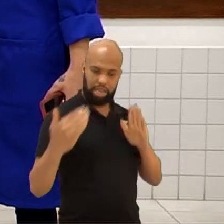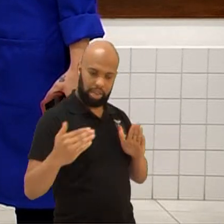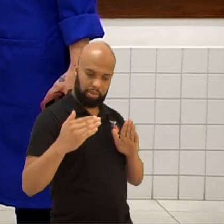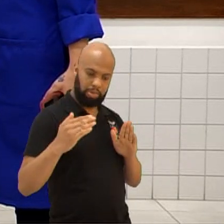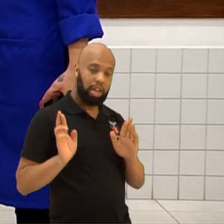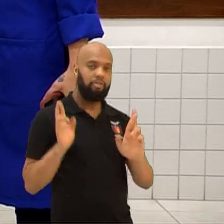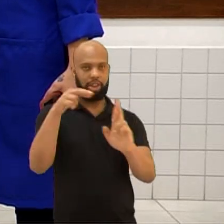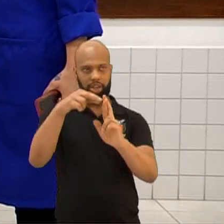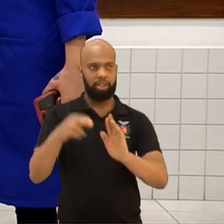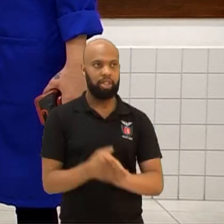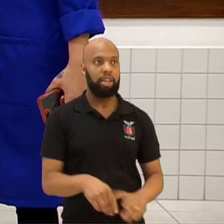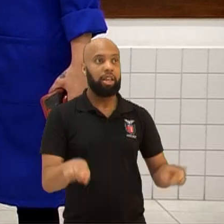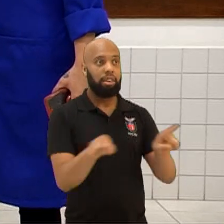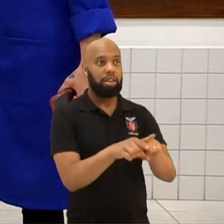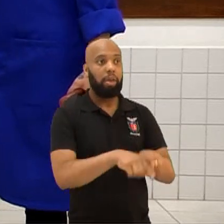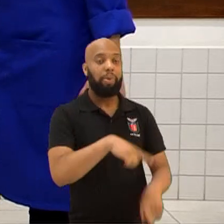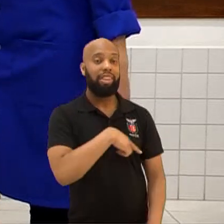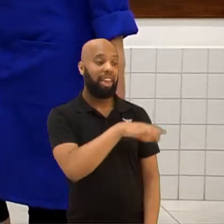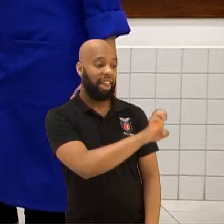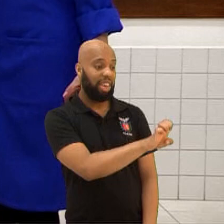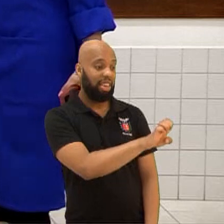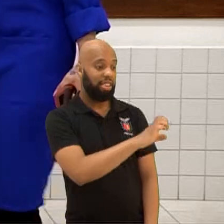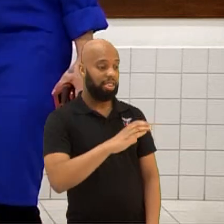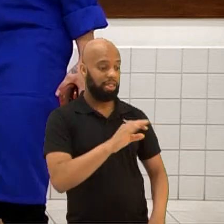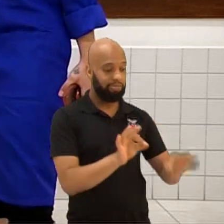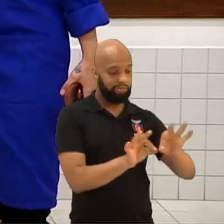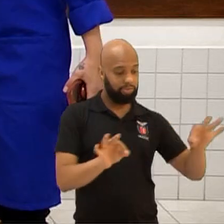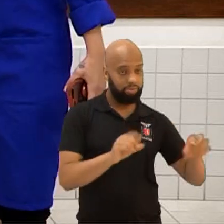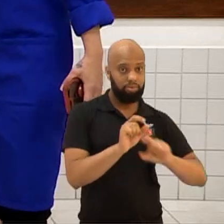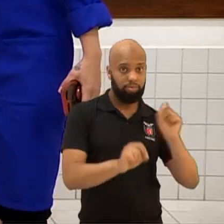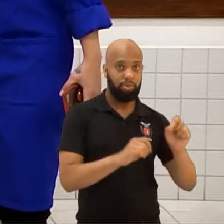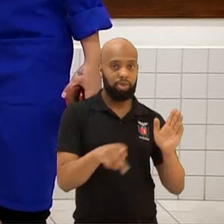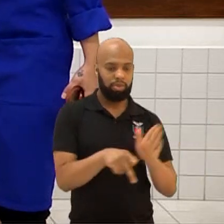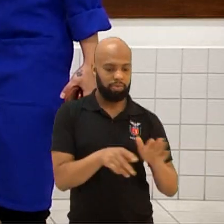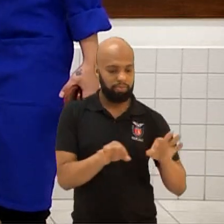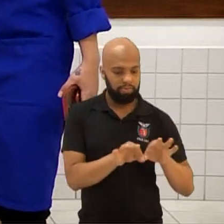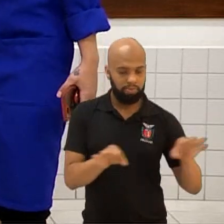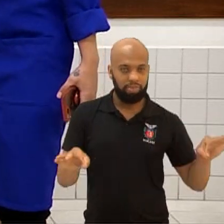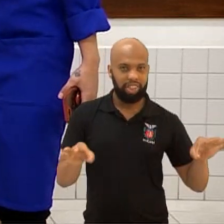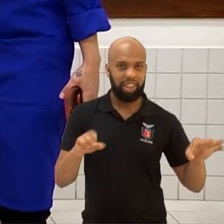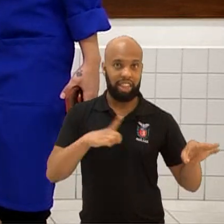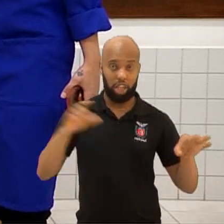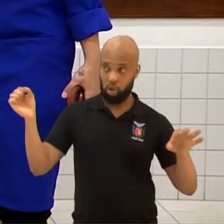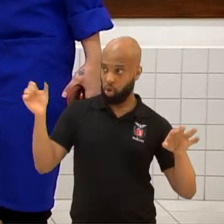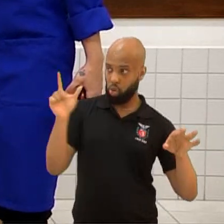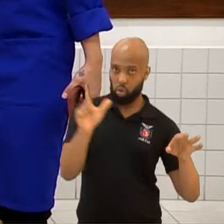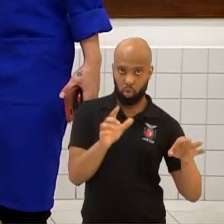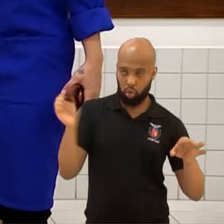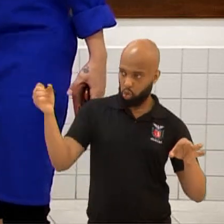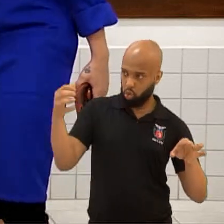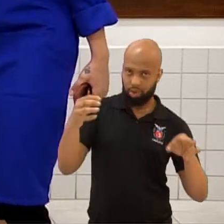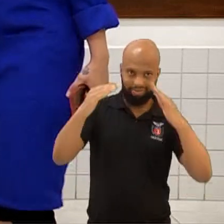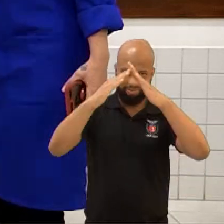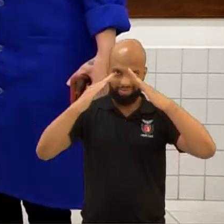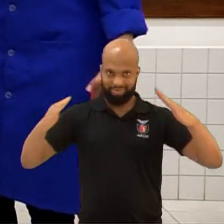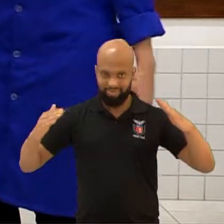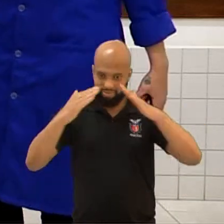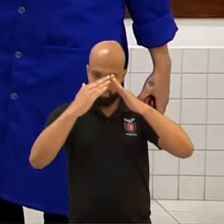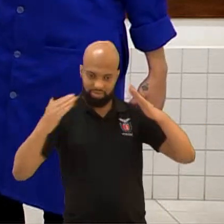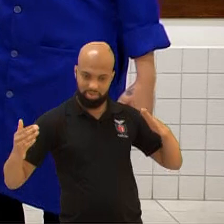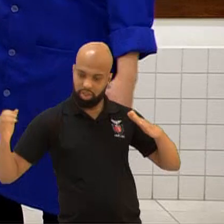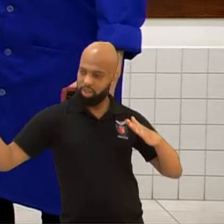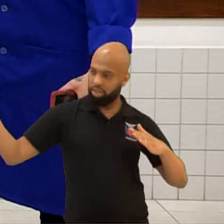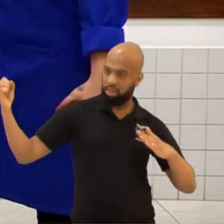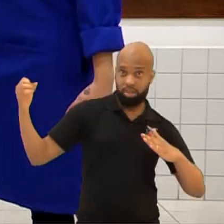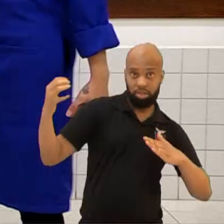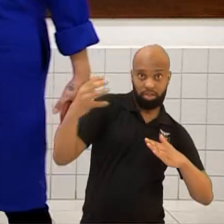o EC... Esse comprimento aqui é o tamanho da sombra da estaca. Então, o que ele compara, né, Suelen? E isso ele faz uma